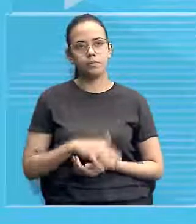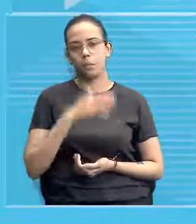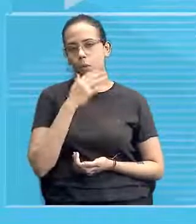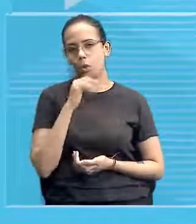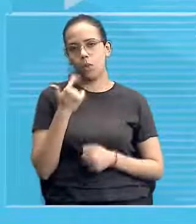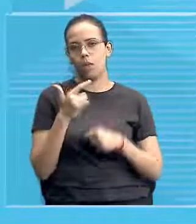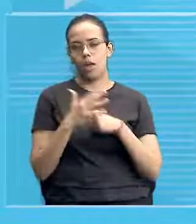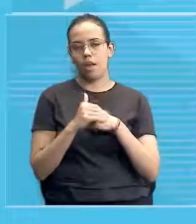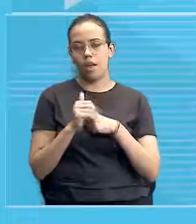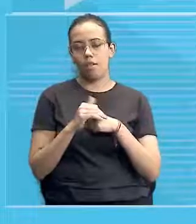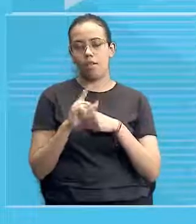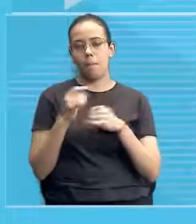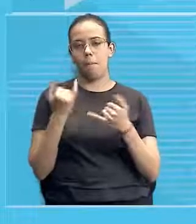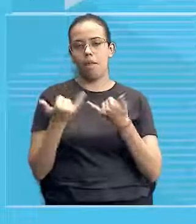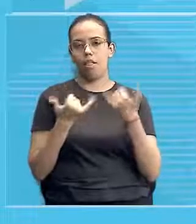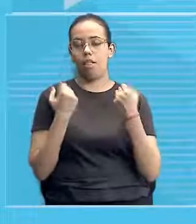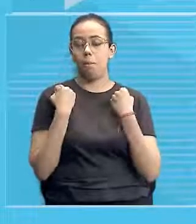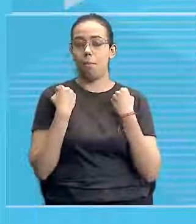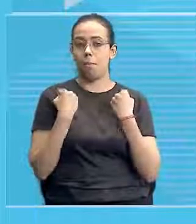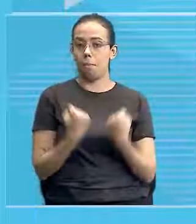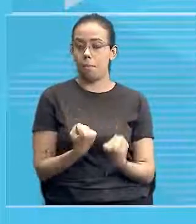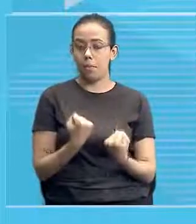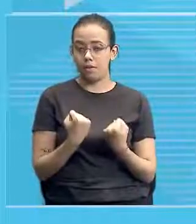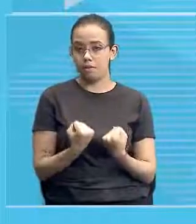É brincadeira pesada.